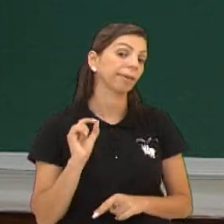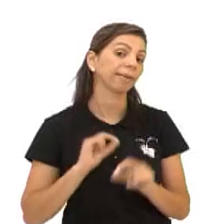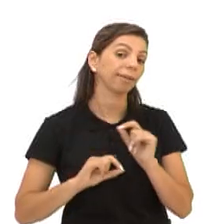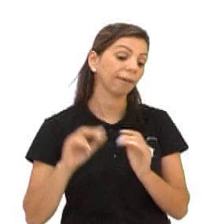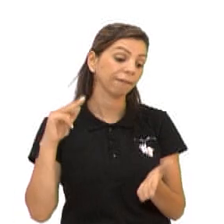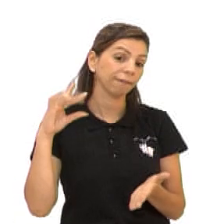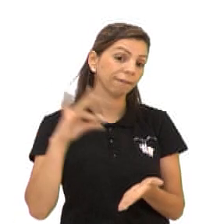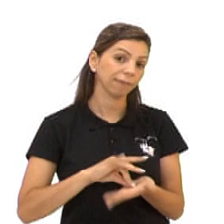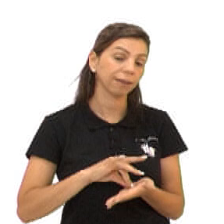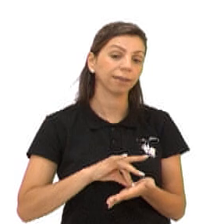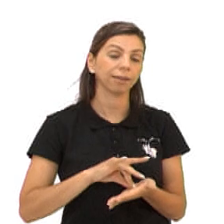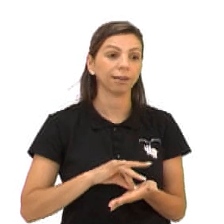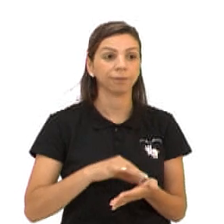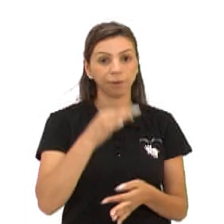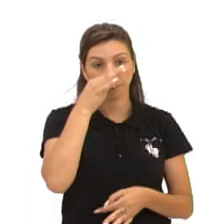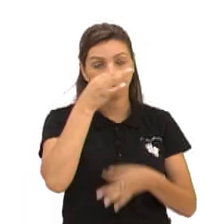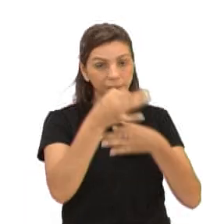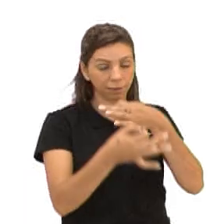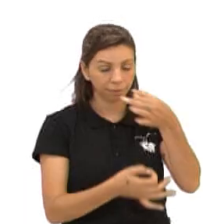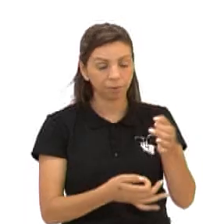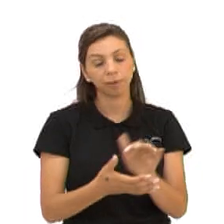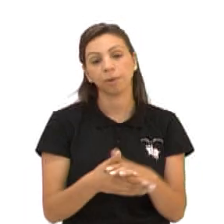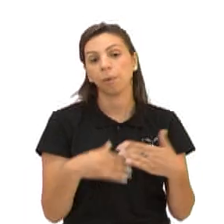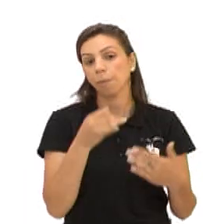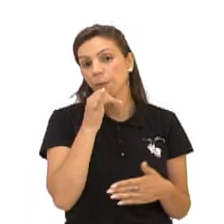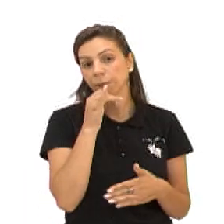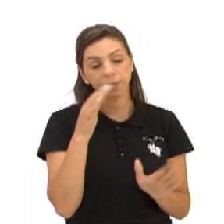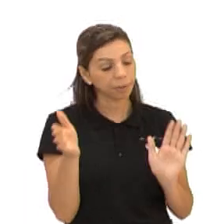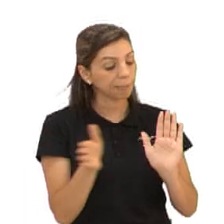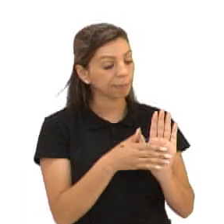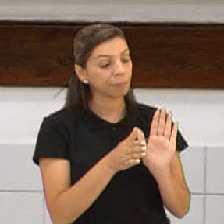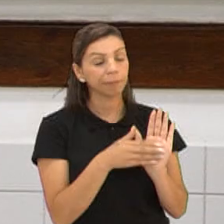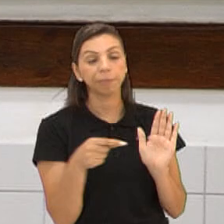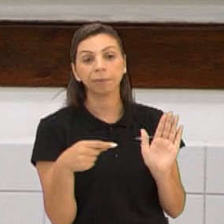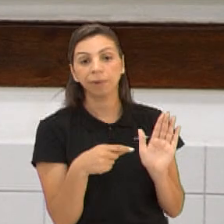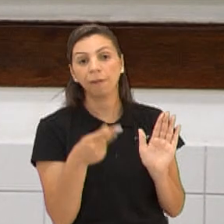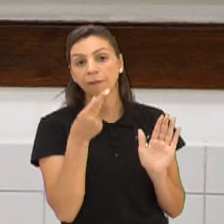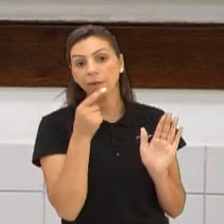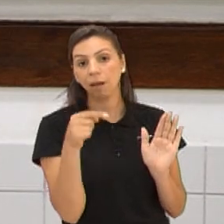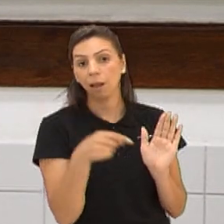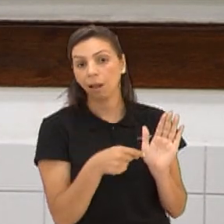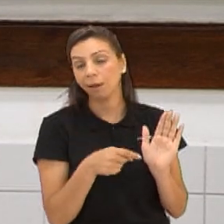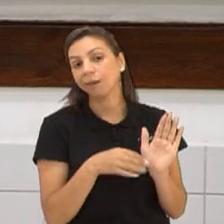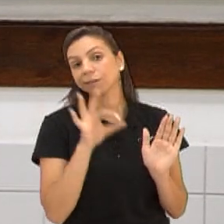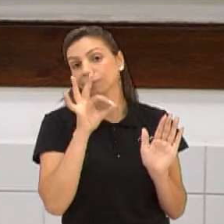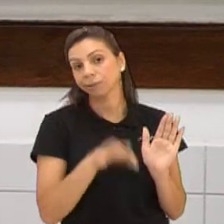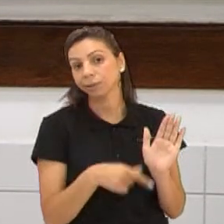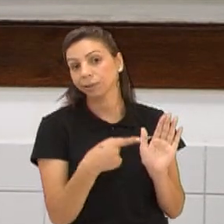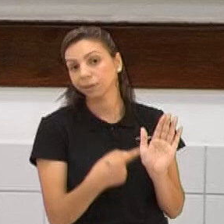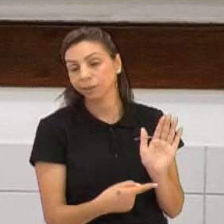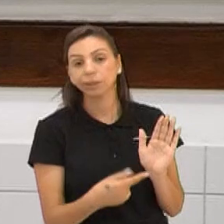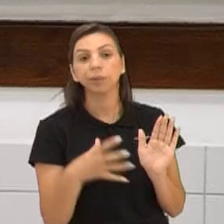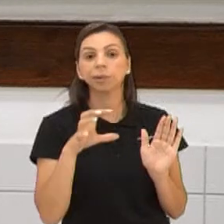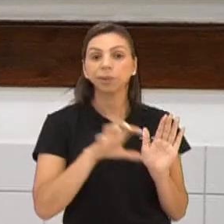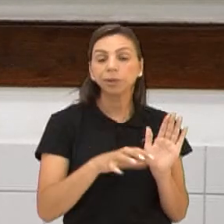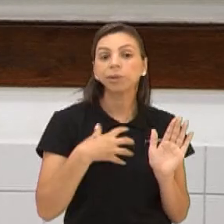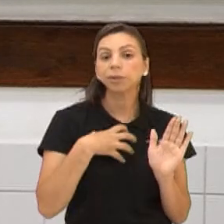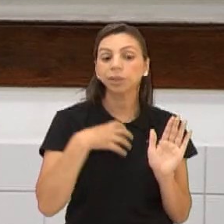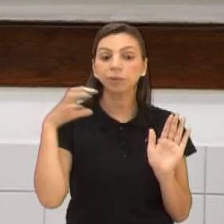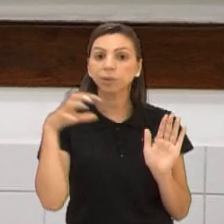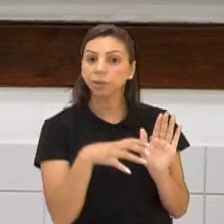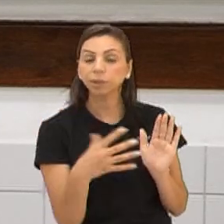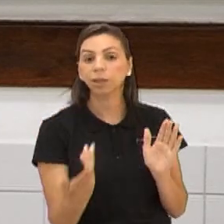argumentação é uma referência ou seja quando eu proponho o álbum né então quando eu digo que algo é de uma determinada forma né